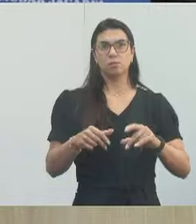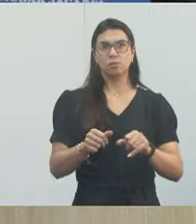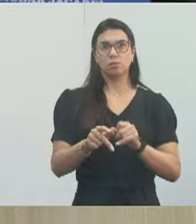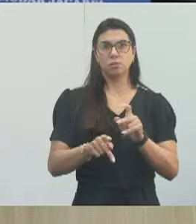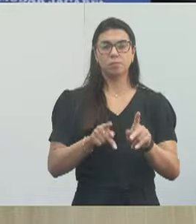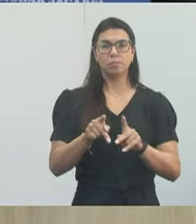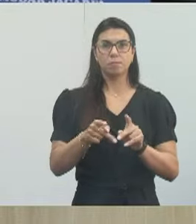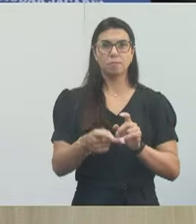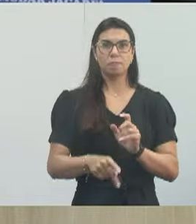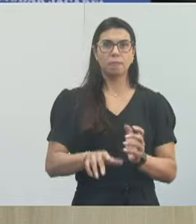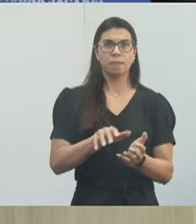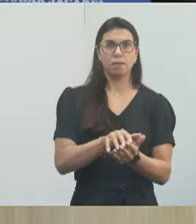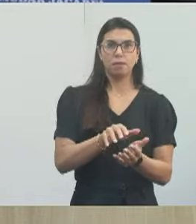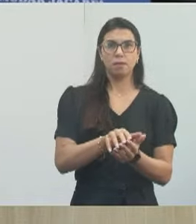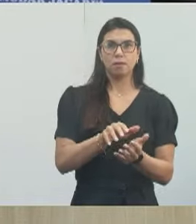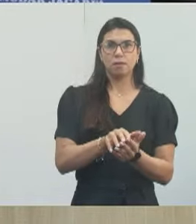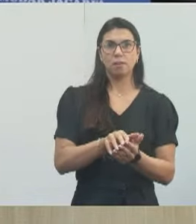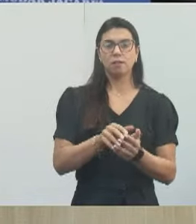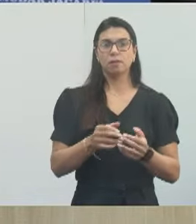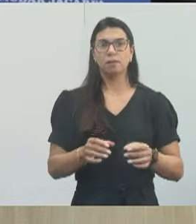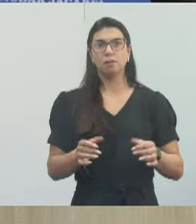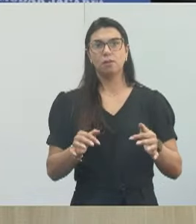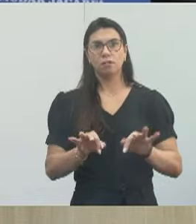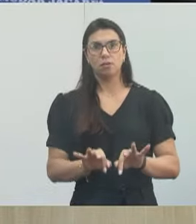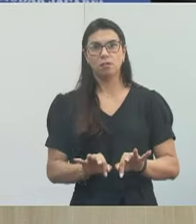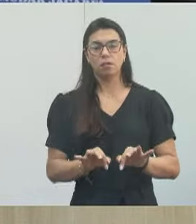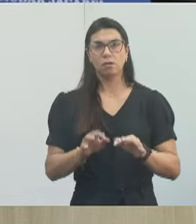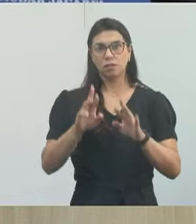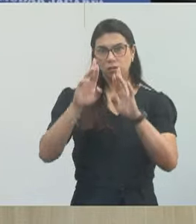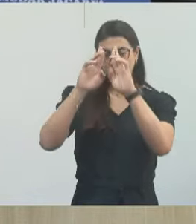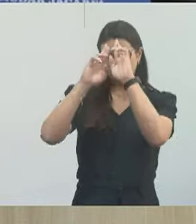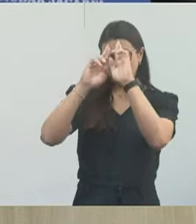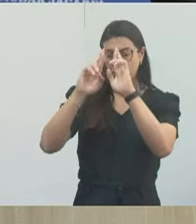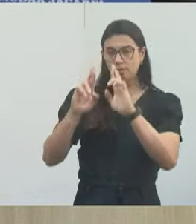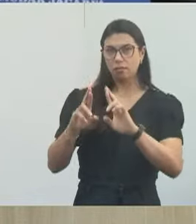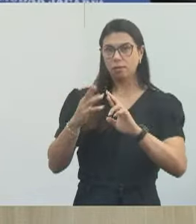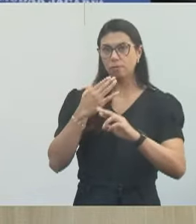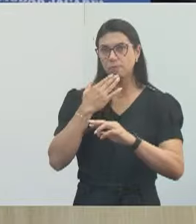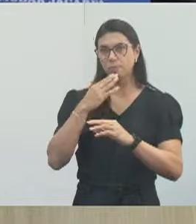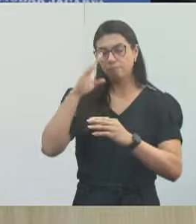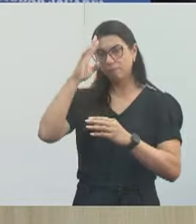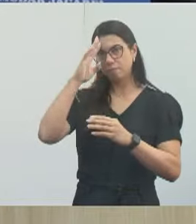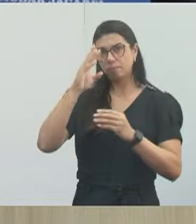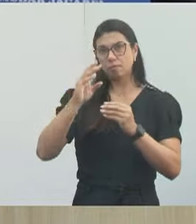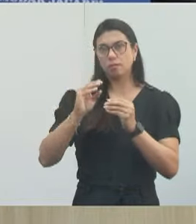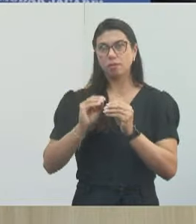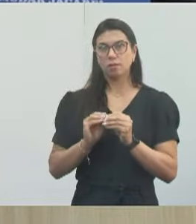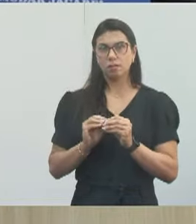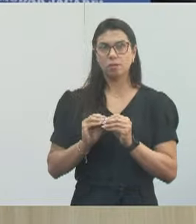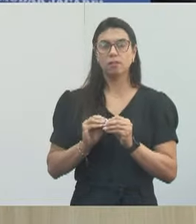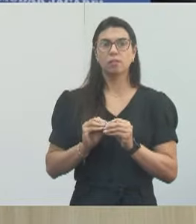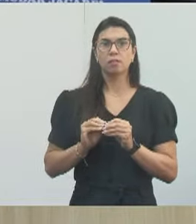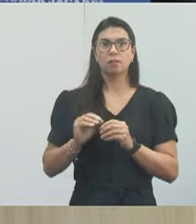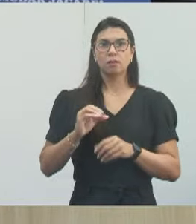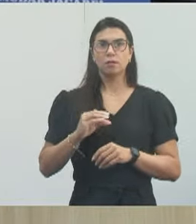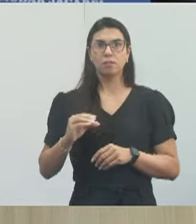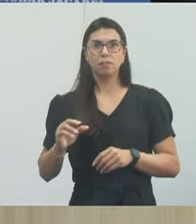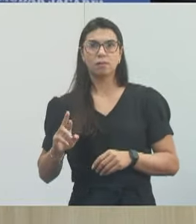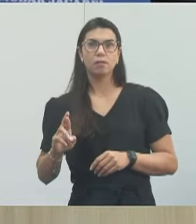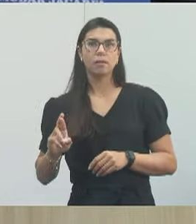nosso município ao fim muito respeitosamente decoremos a compreensão e Expresso dessa